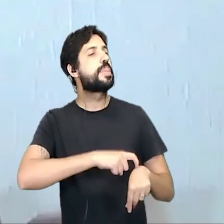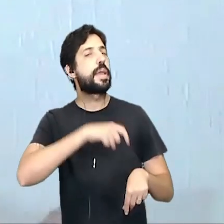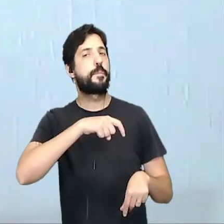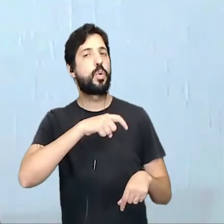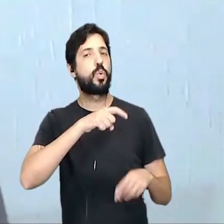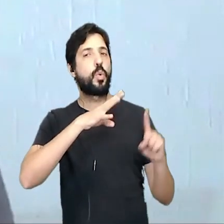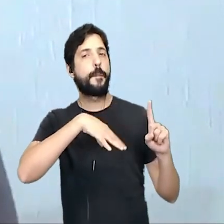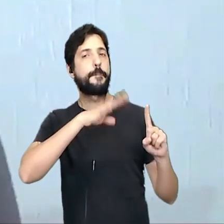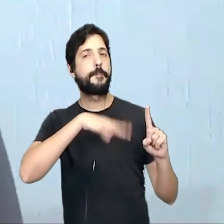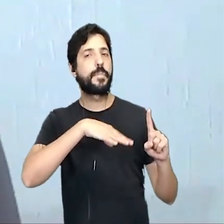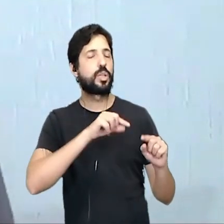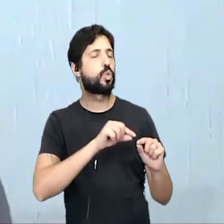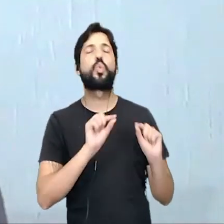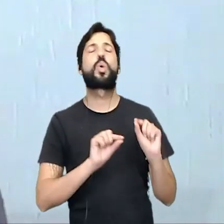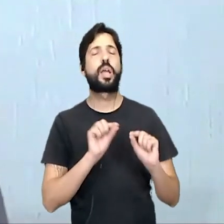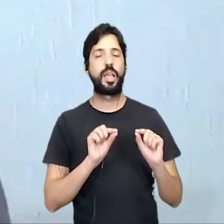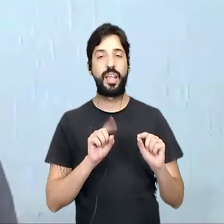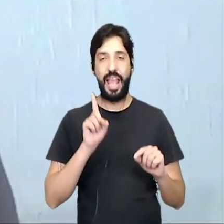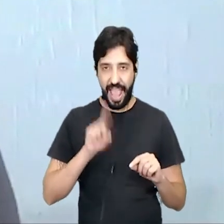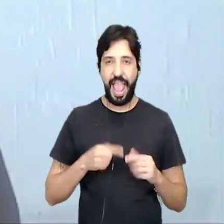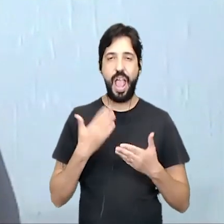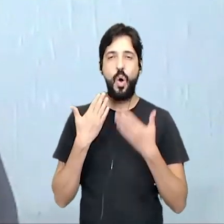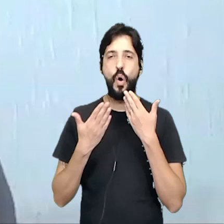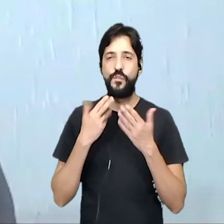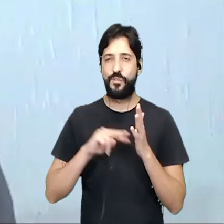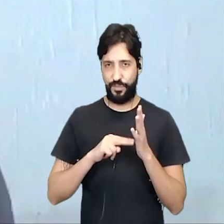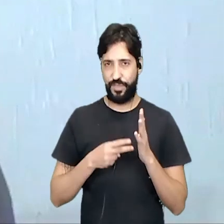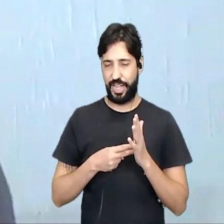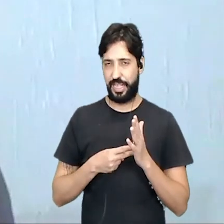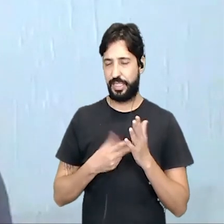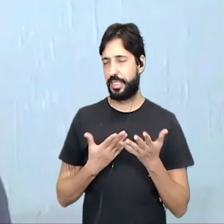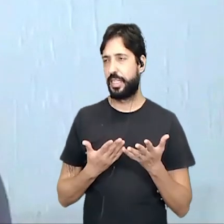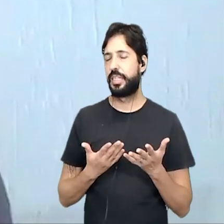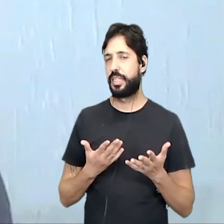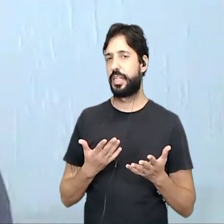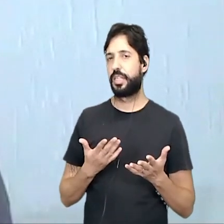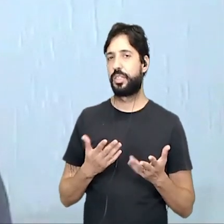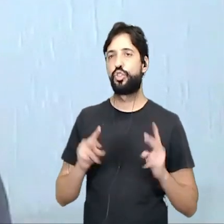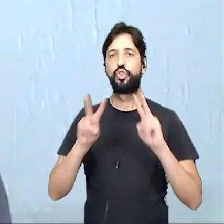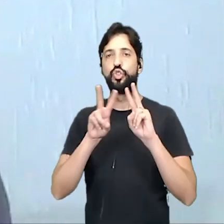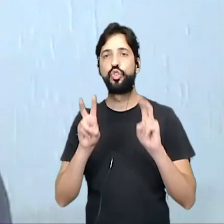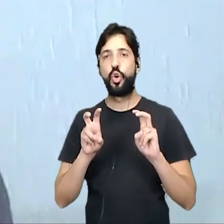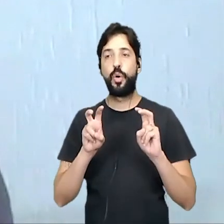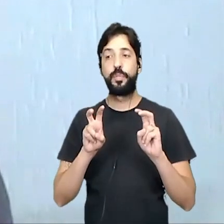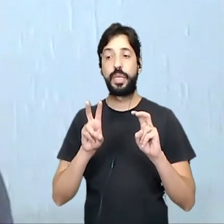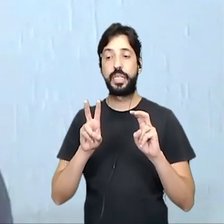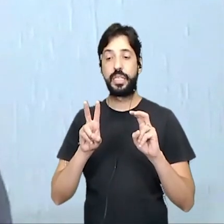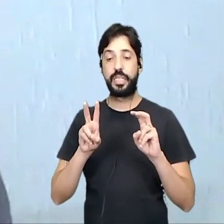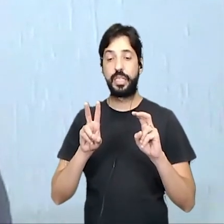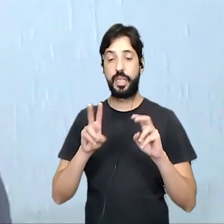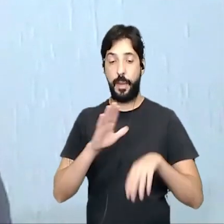mito? Que a gente se referiu a isso. O tempo do mito é uma conversa sobre